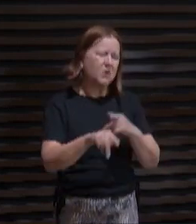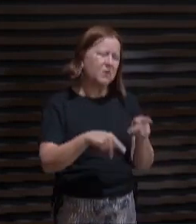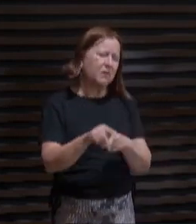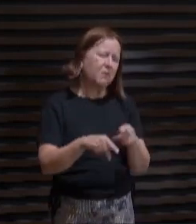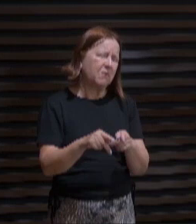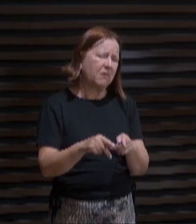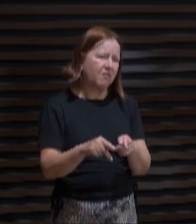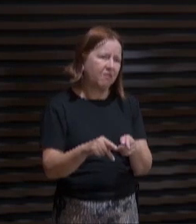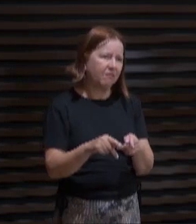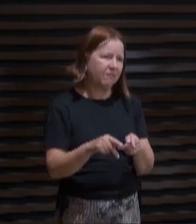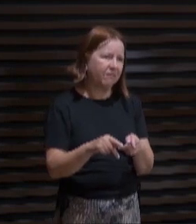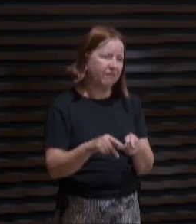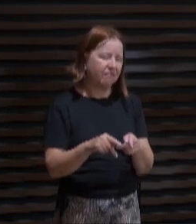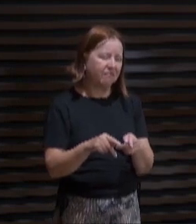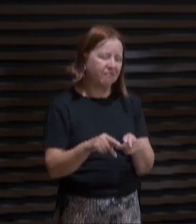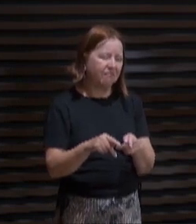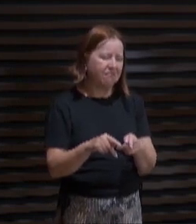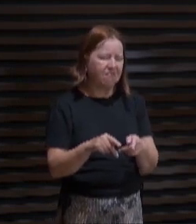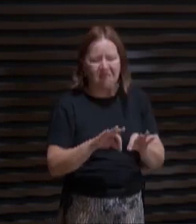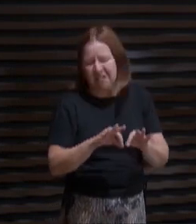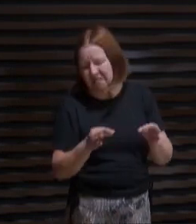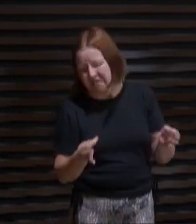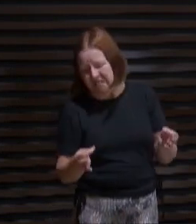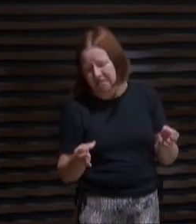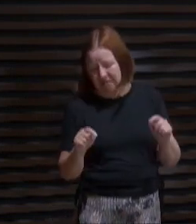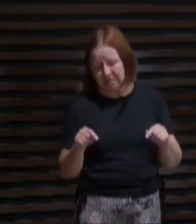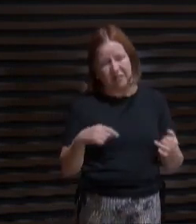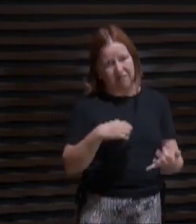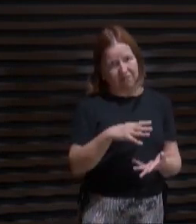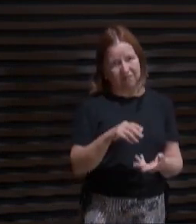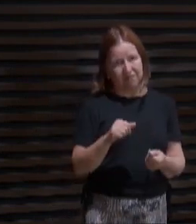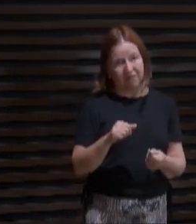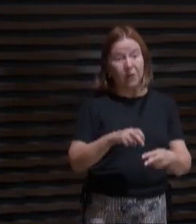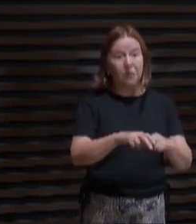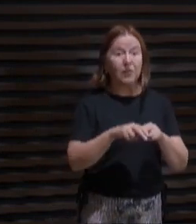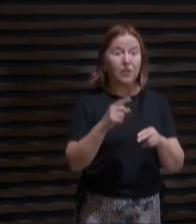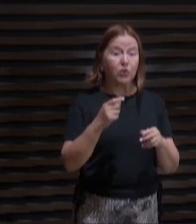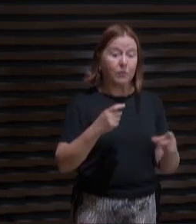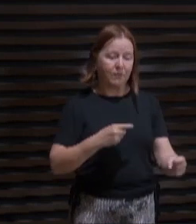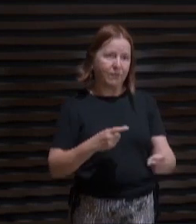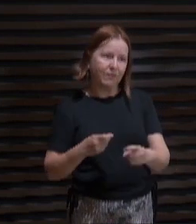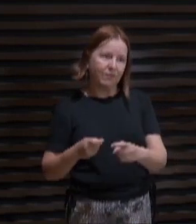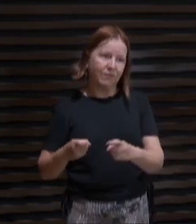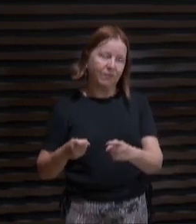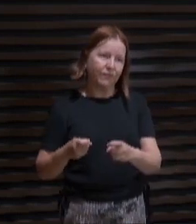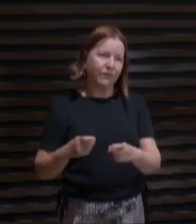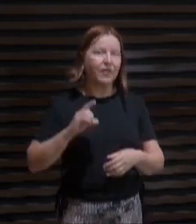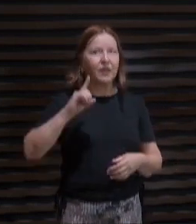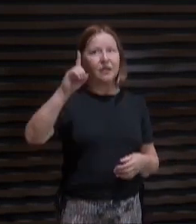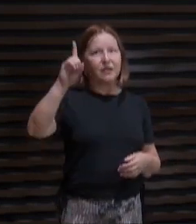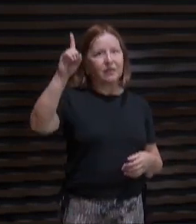sem qualquer expressividade na face da terra, por causa de uma guerra,